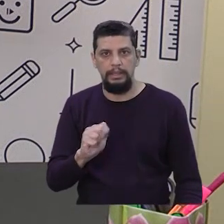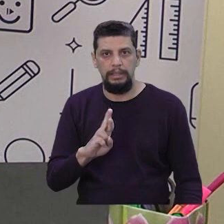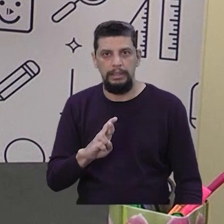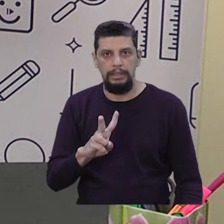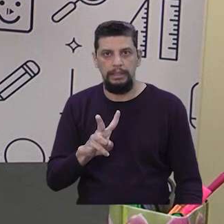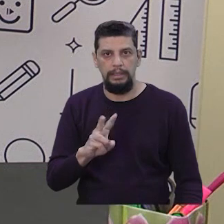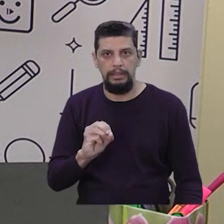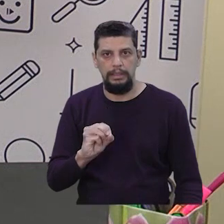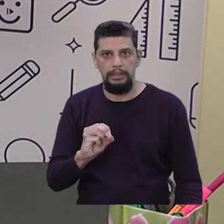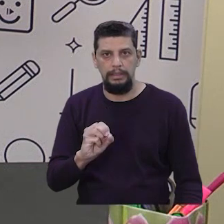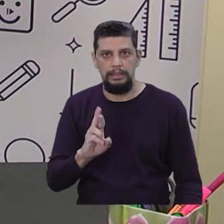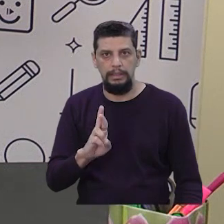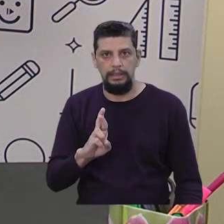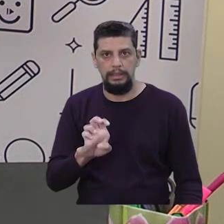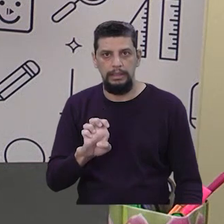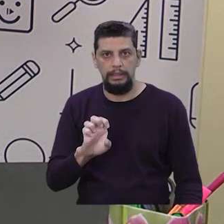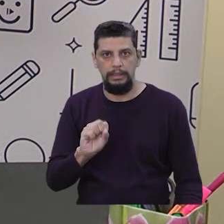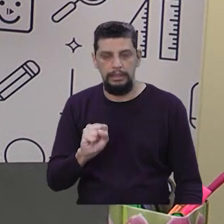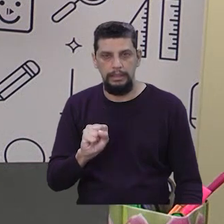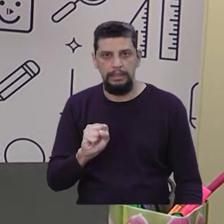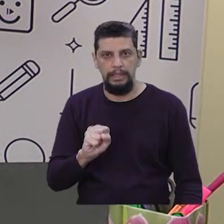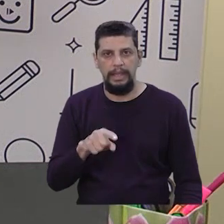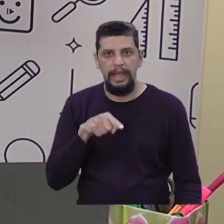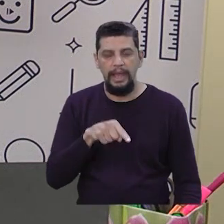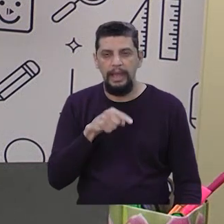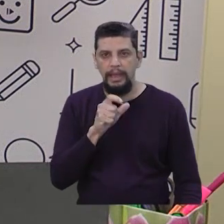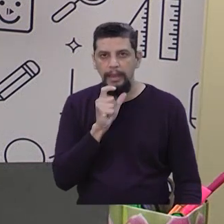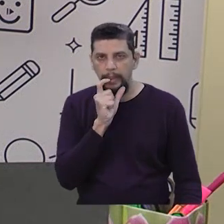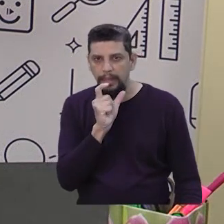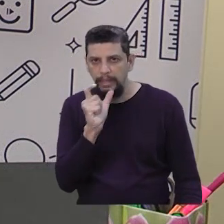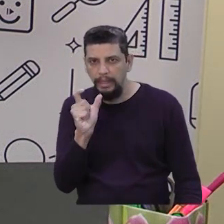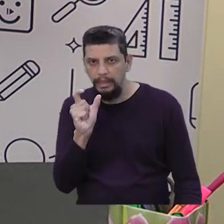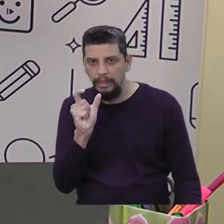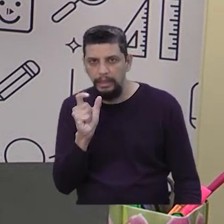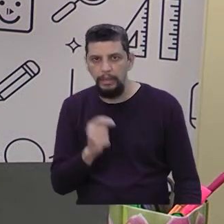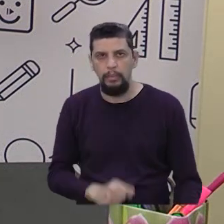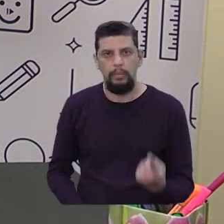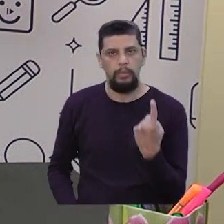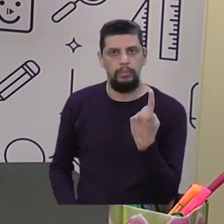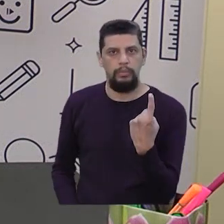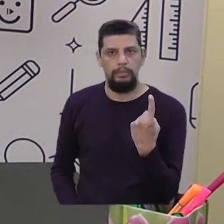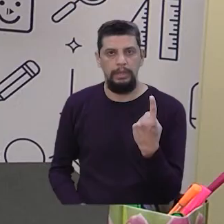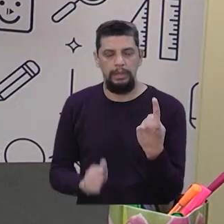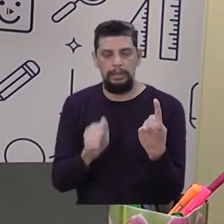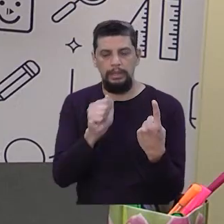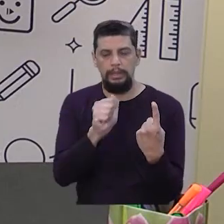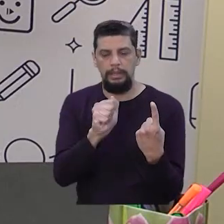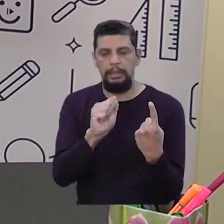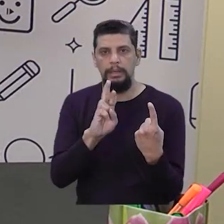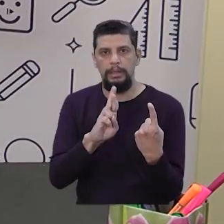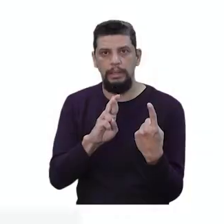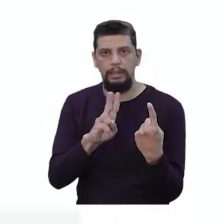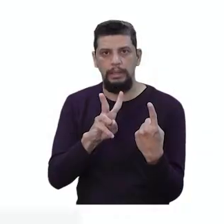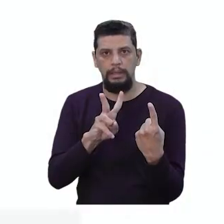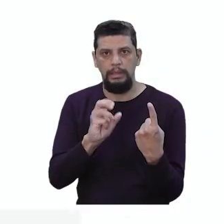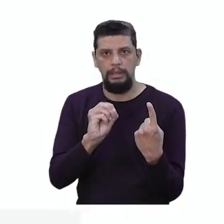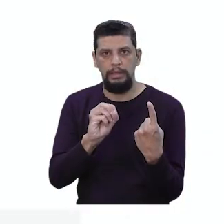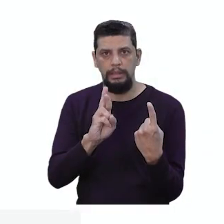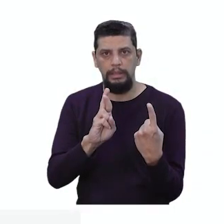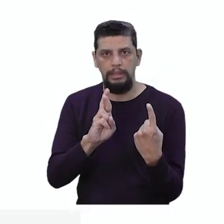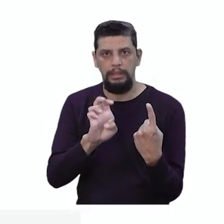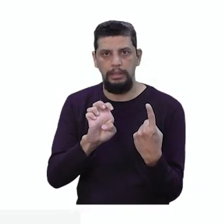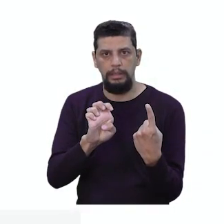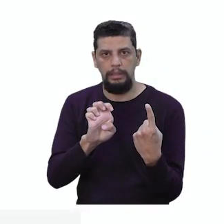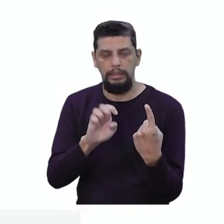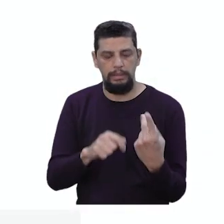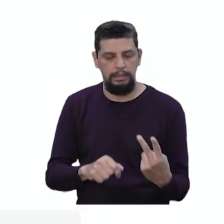A palavra árvore está se referindo a uma árvore, correto? E